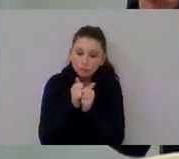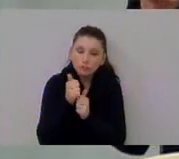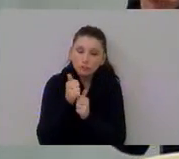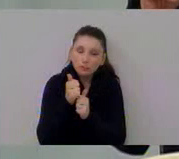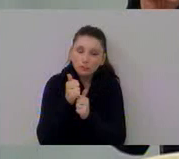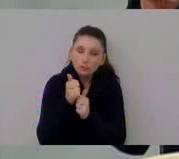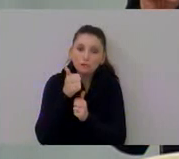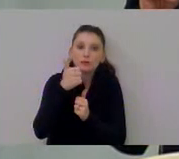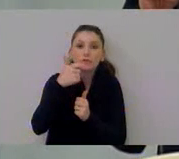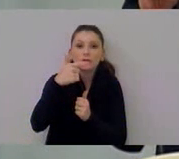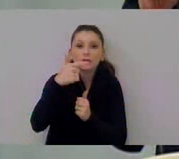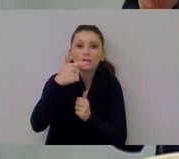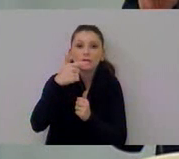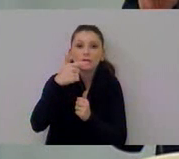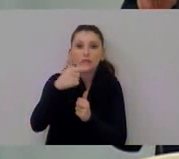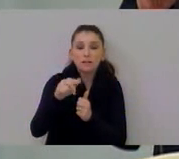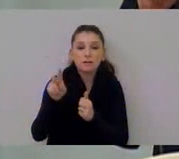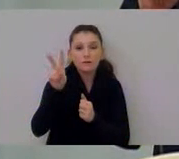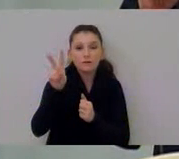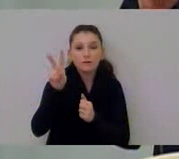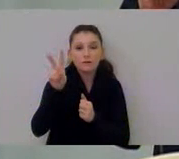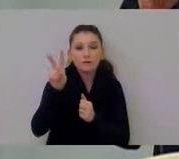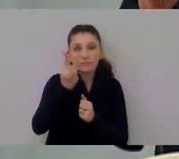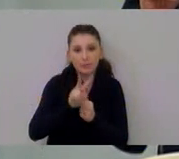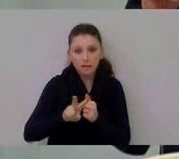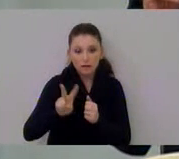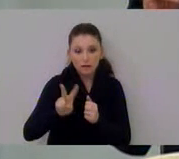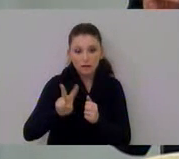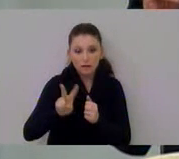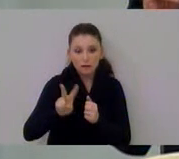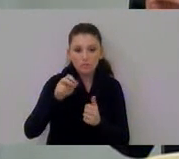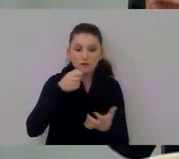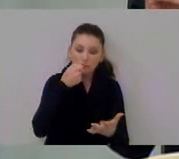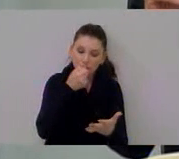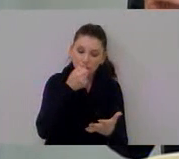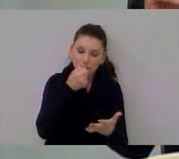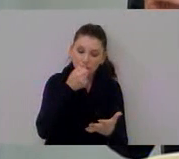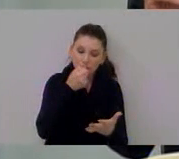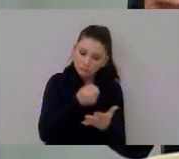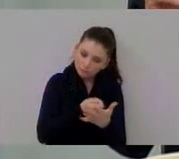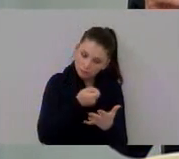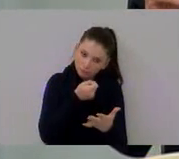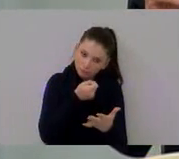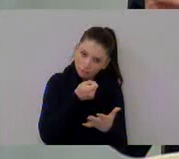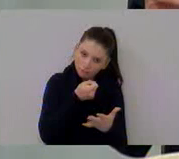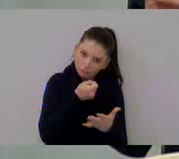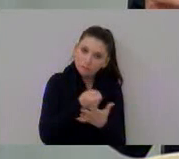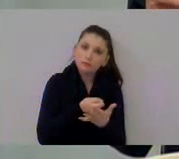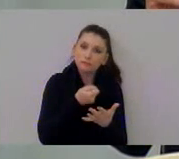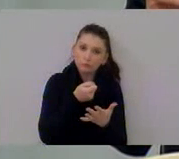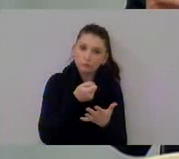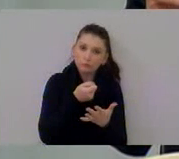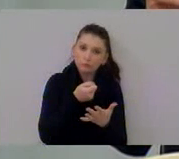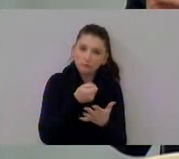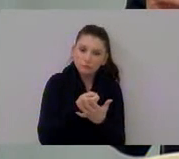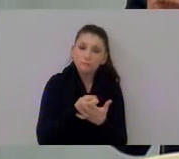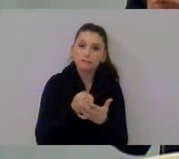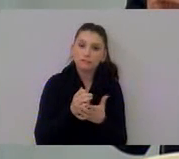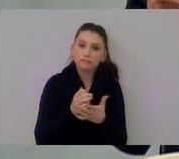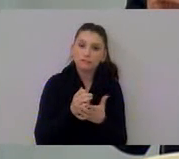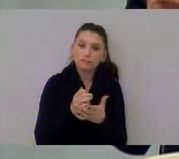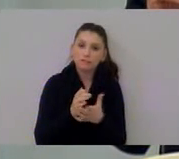também a gente cobrasse do poder público. Né?